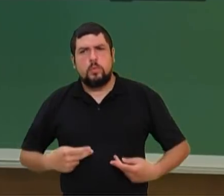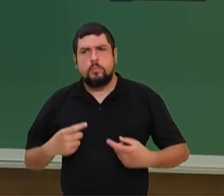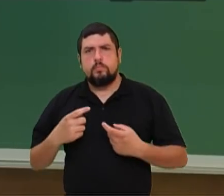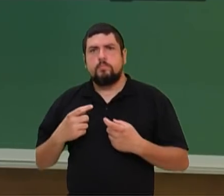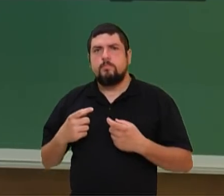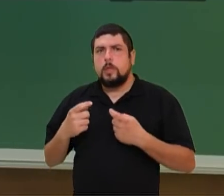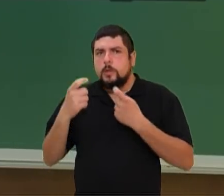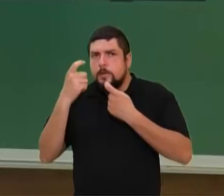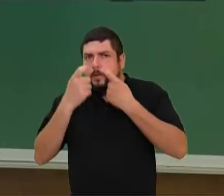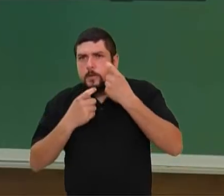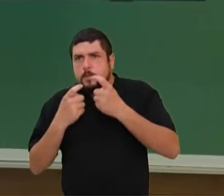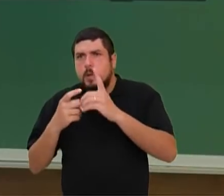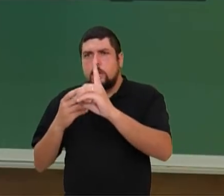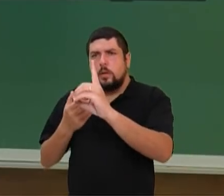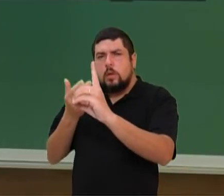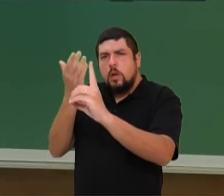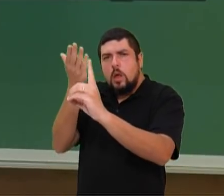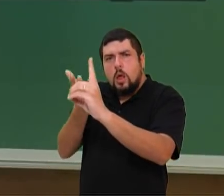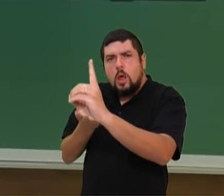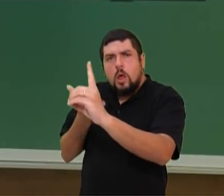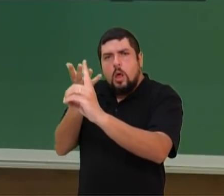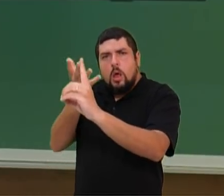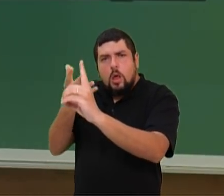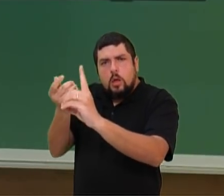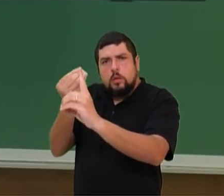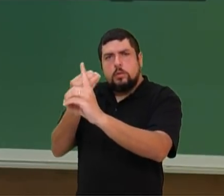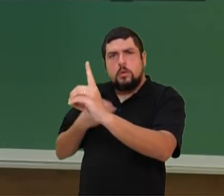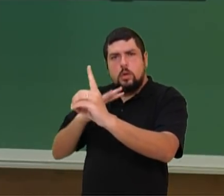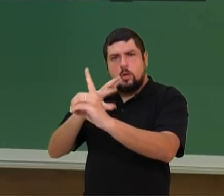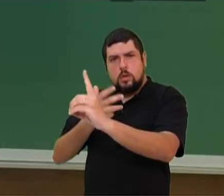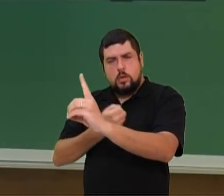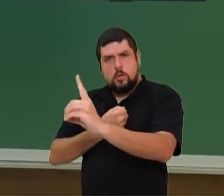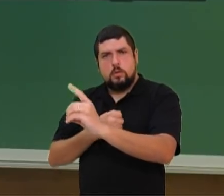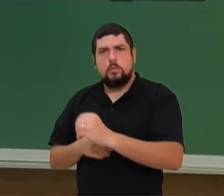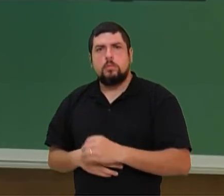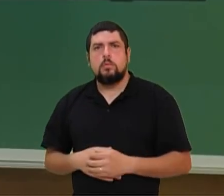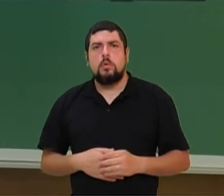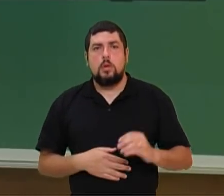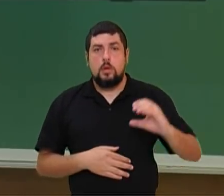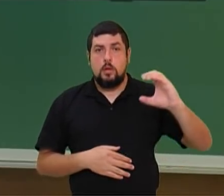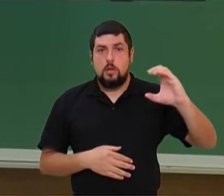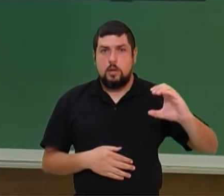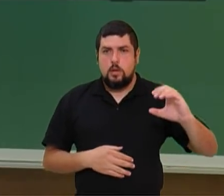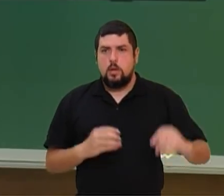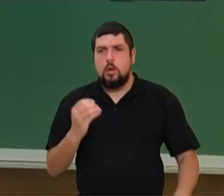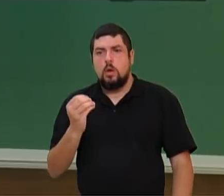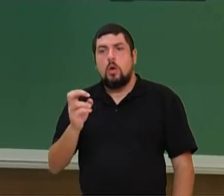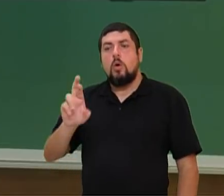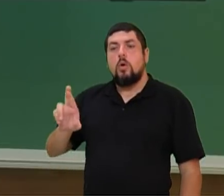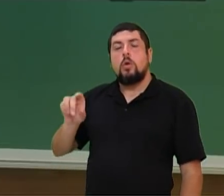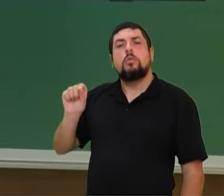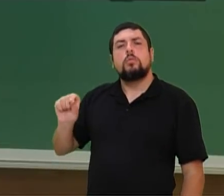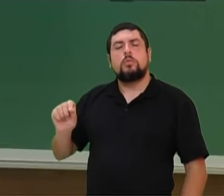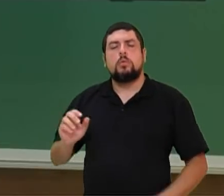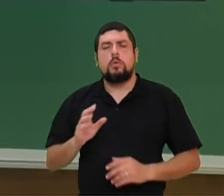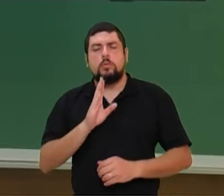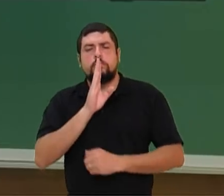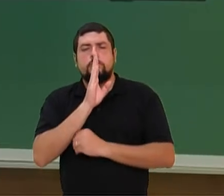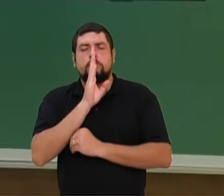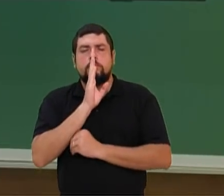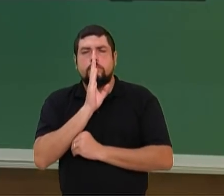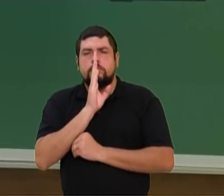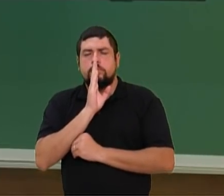deuses para conseguir a salvação? Letra C, no Oriente é a passividade e a fuga do mundo, enquanto